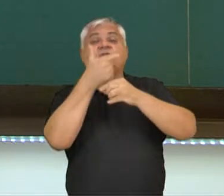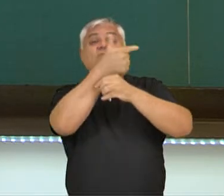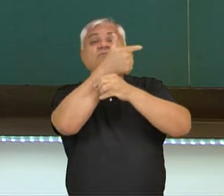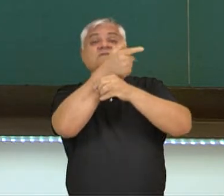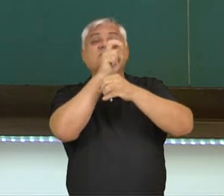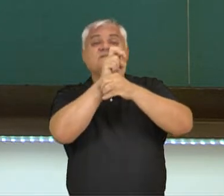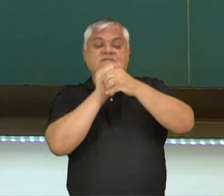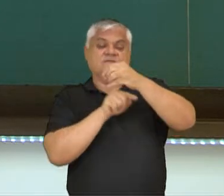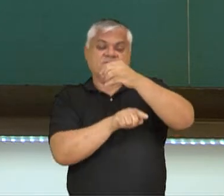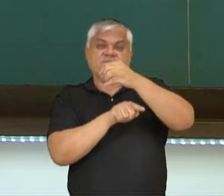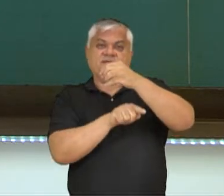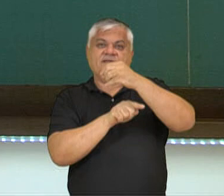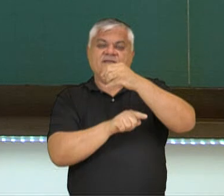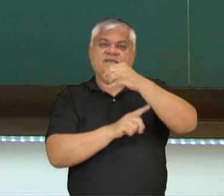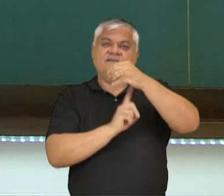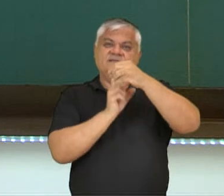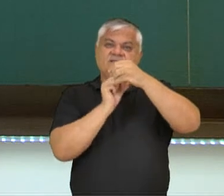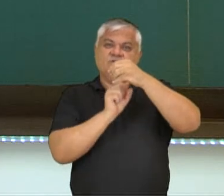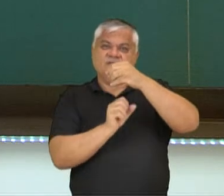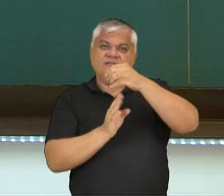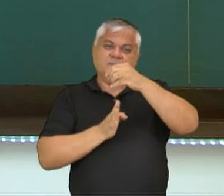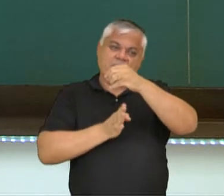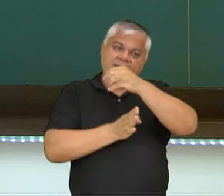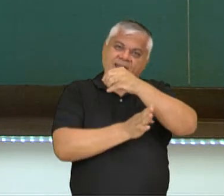225 graus está entre 180 e